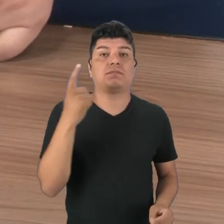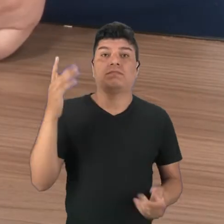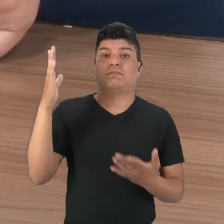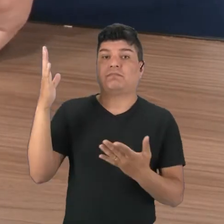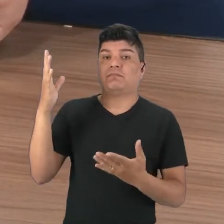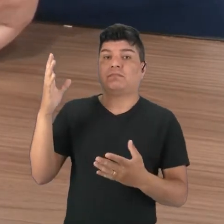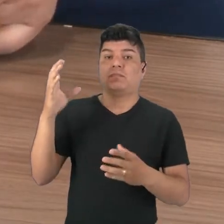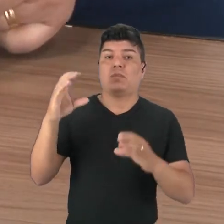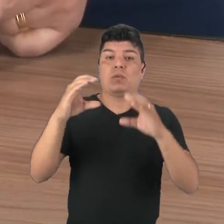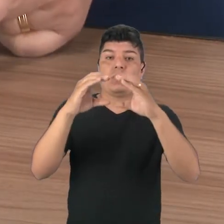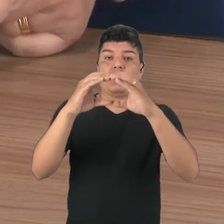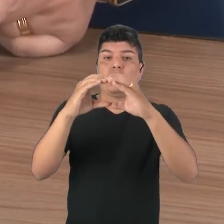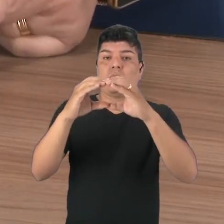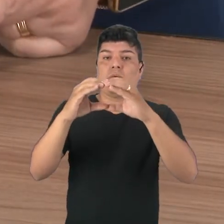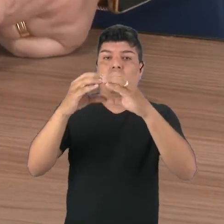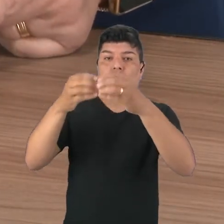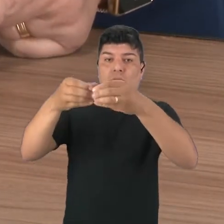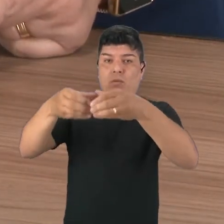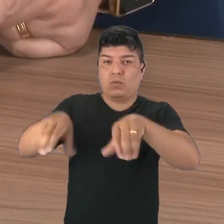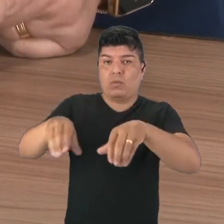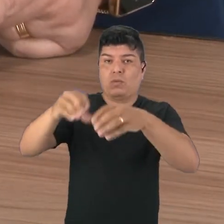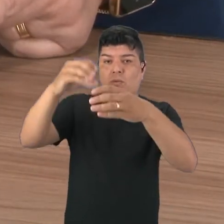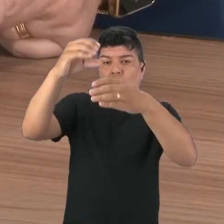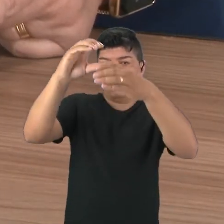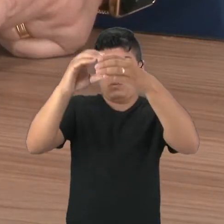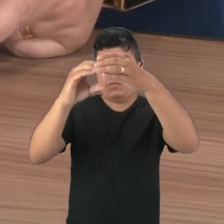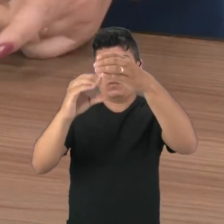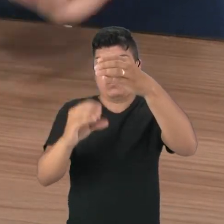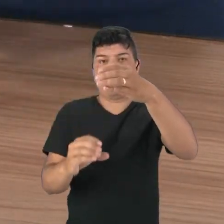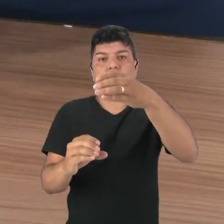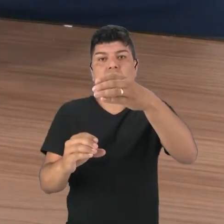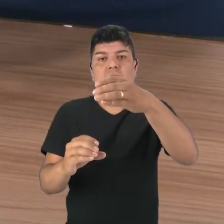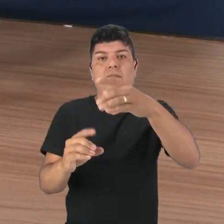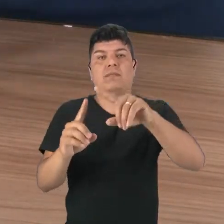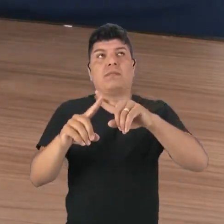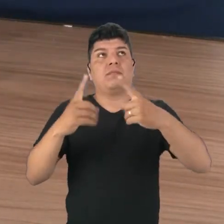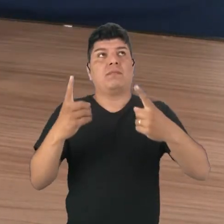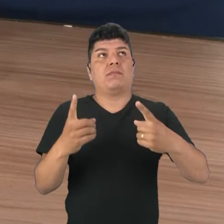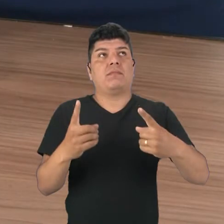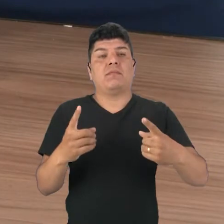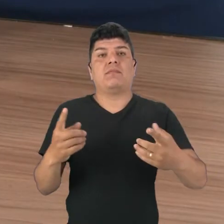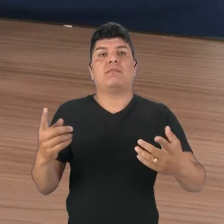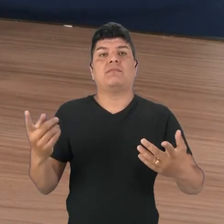Ele afundou. Mas o que será que vai acontecer